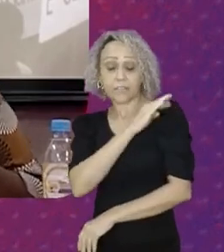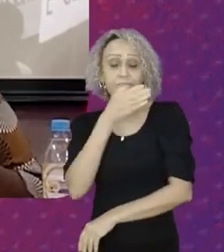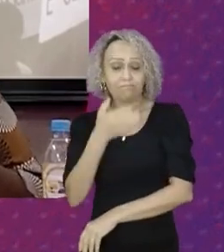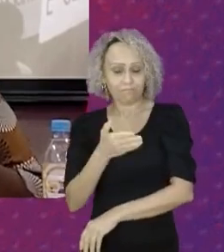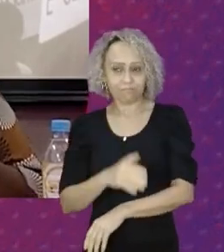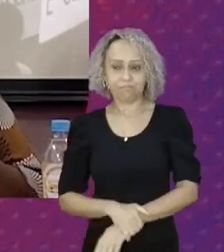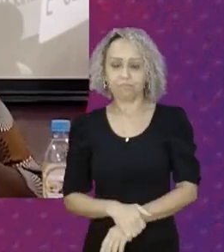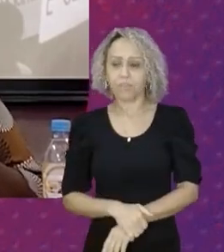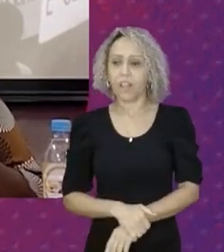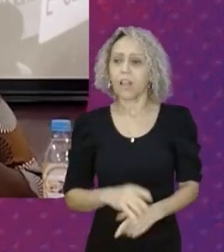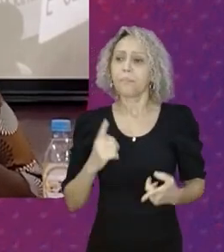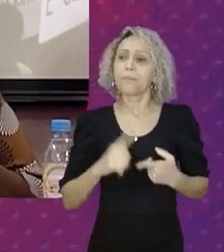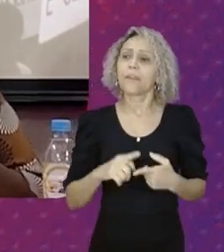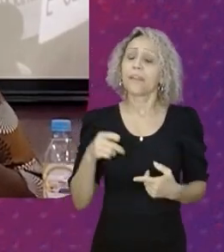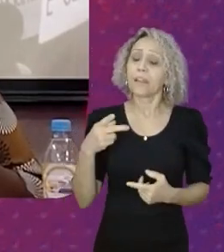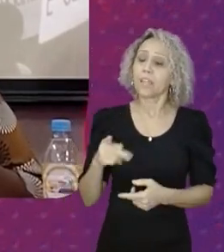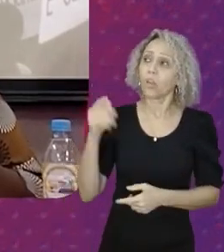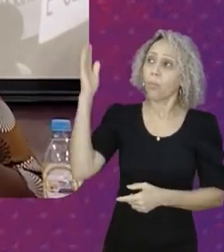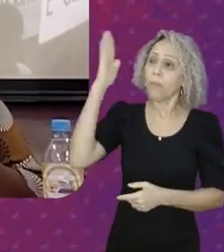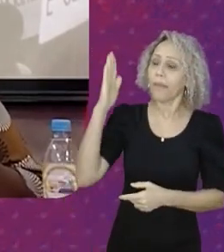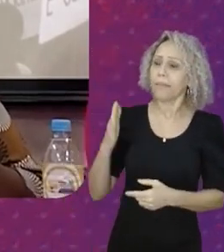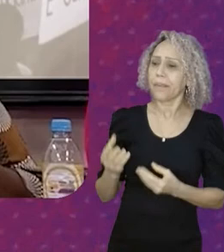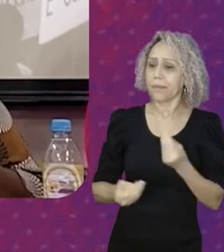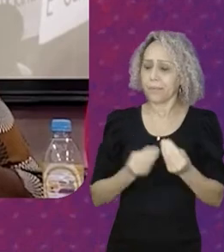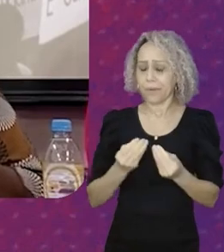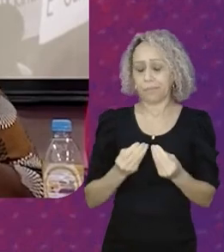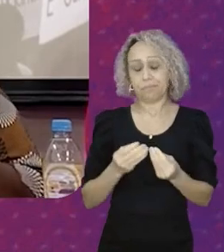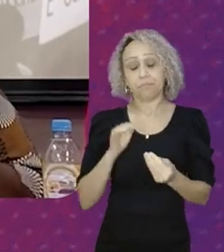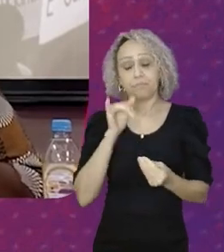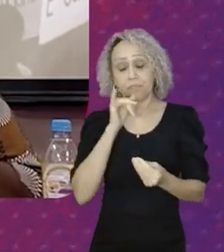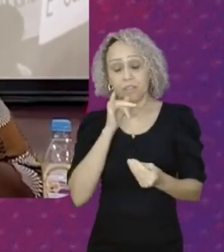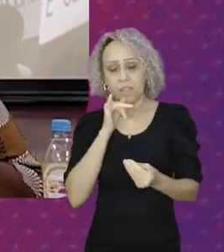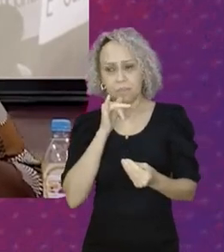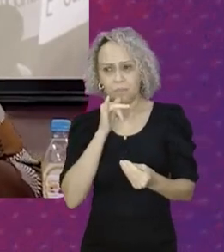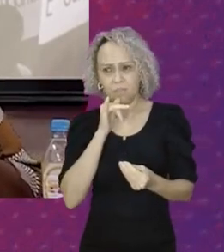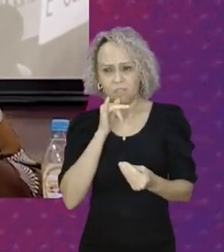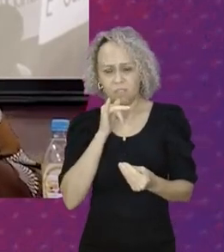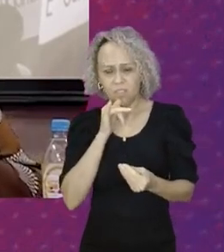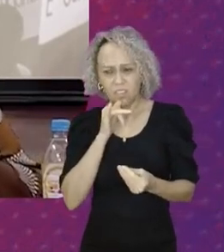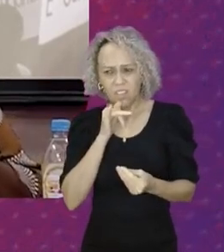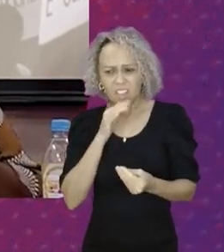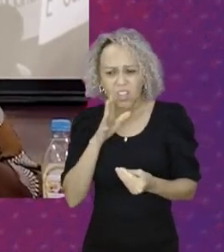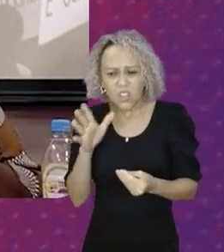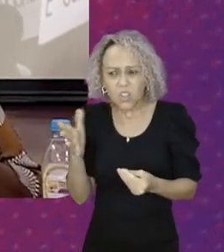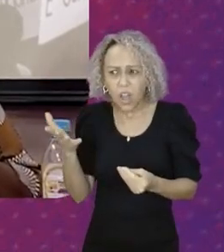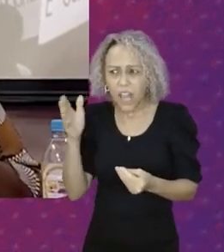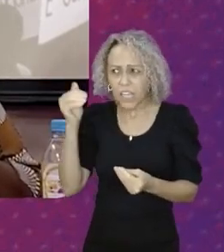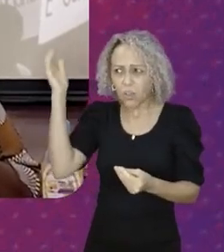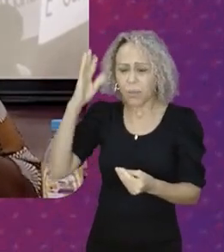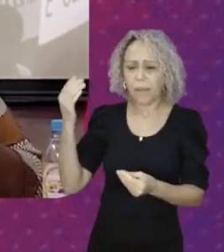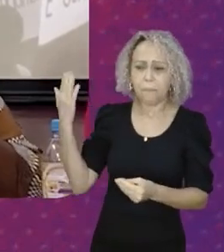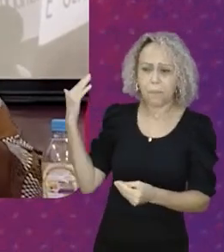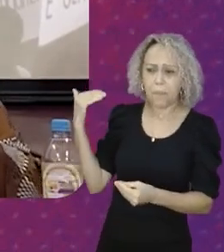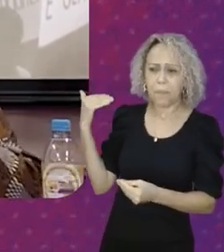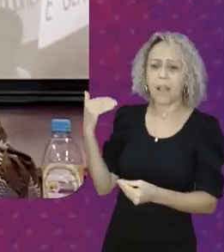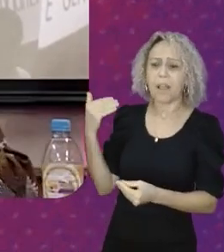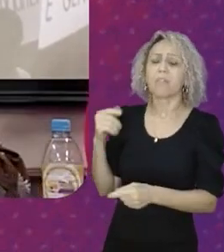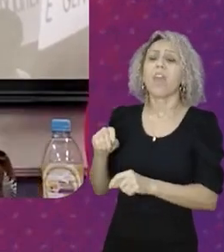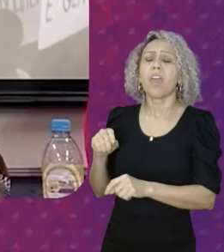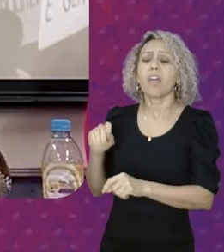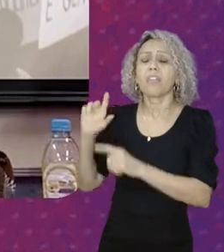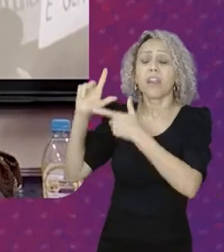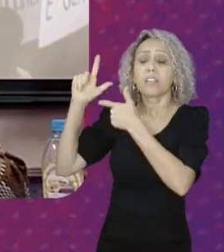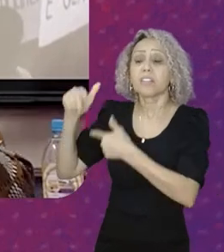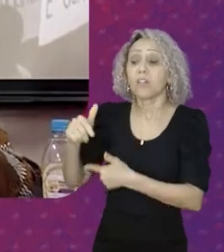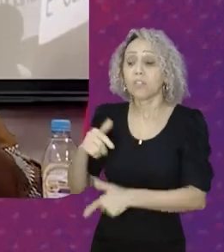funil. As crianças, filhos dos trabalhadores, nunca conseguiam entrar na educação infantil, inclusive não era